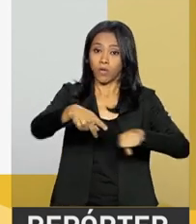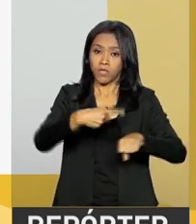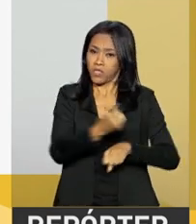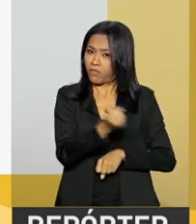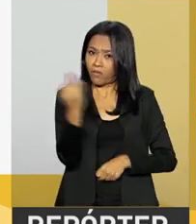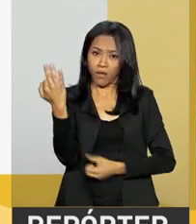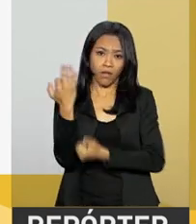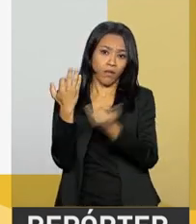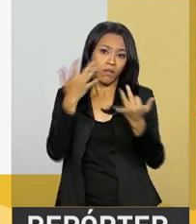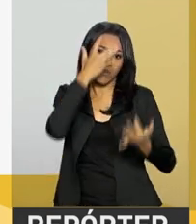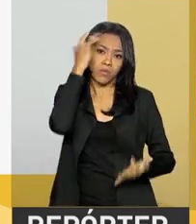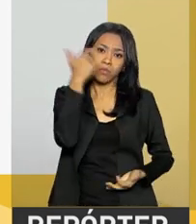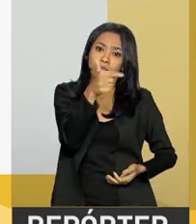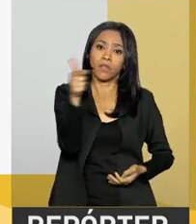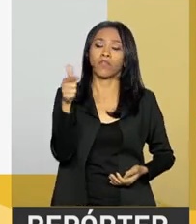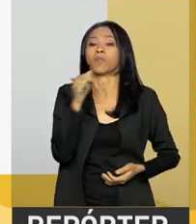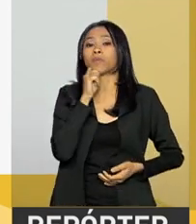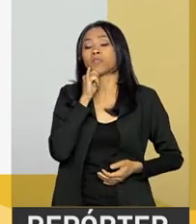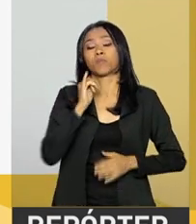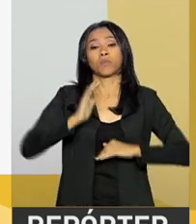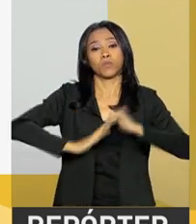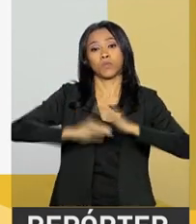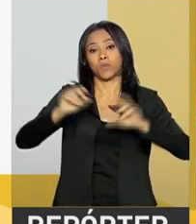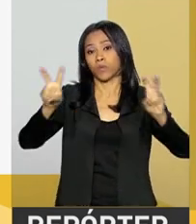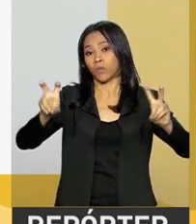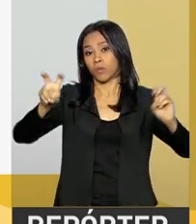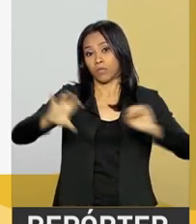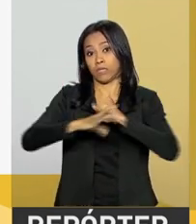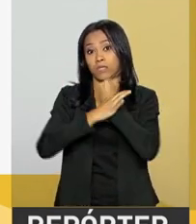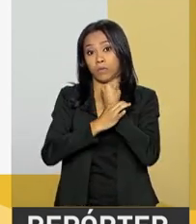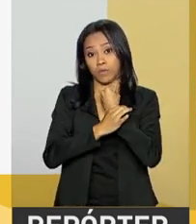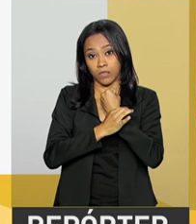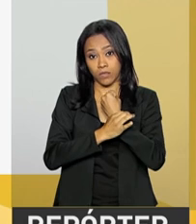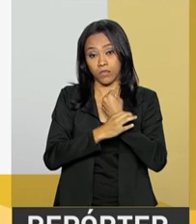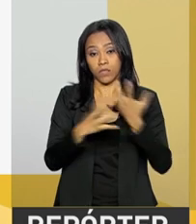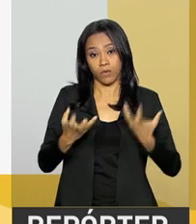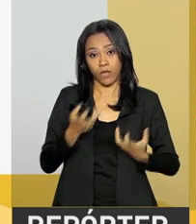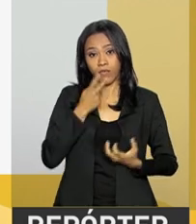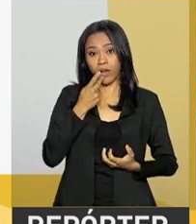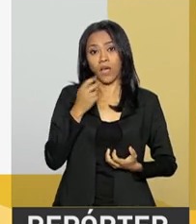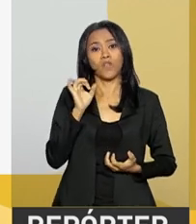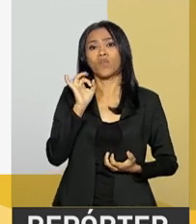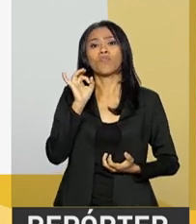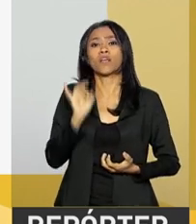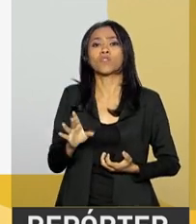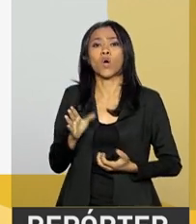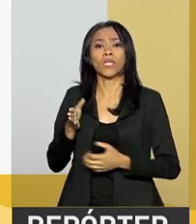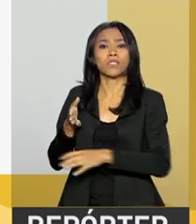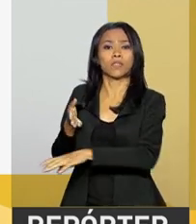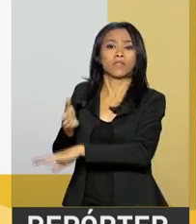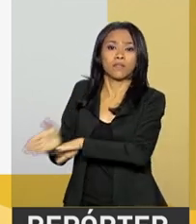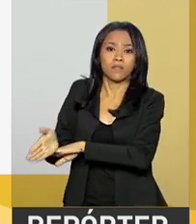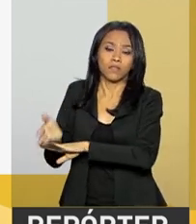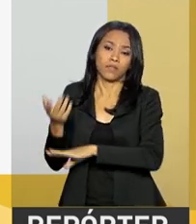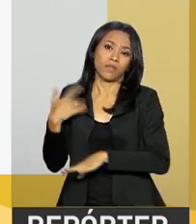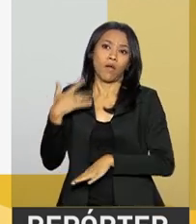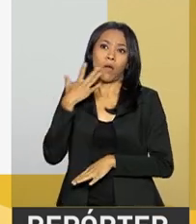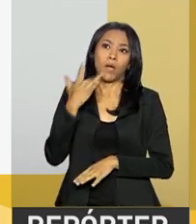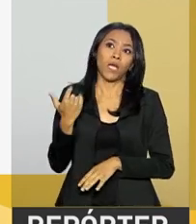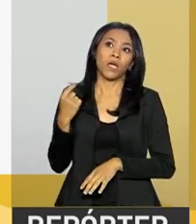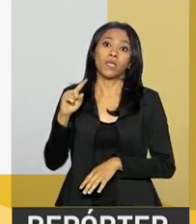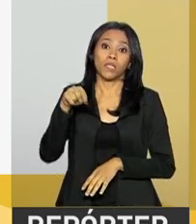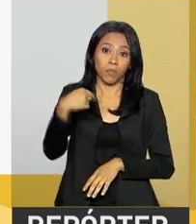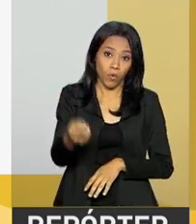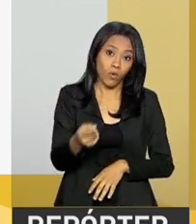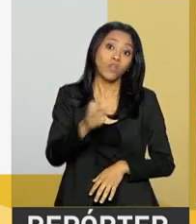teve. Questão da segurança pública, aliás, eu devo registrar também o seguinte: eu não vou ficar apenas na intervenção. Entre amanhã e